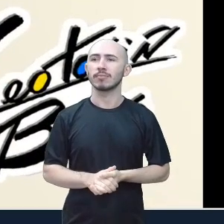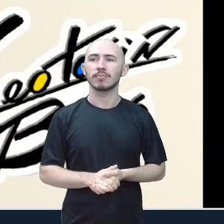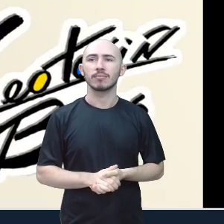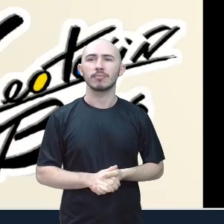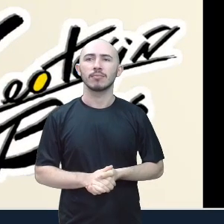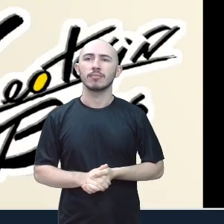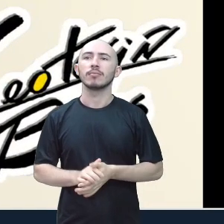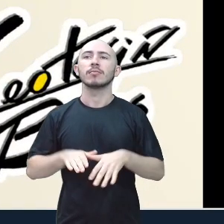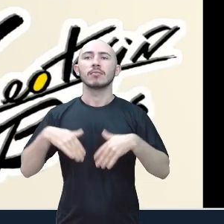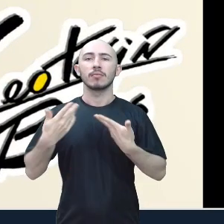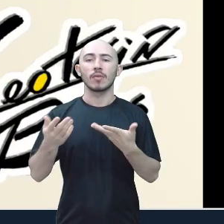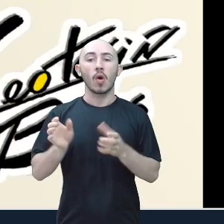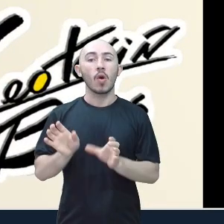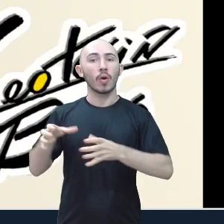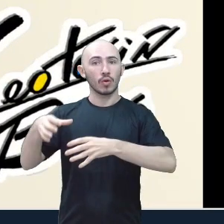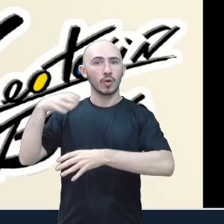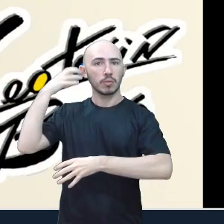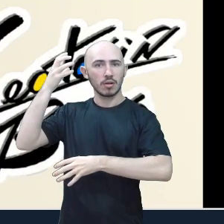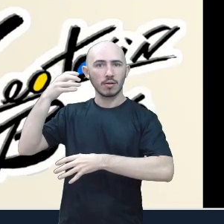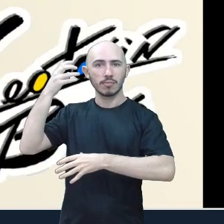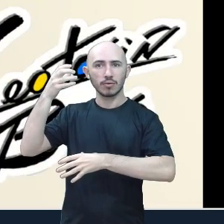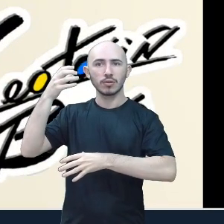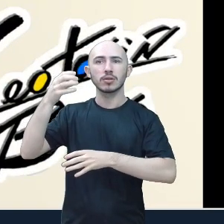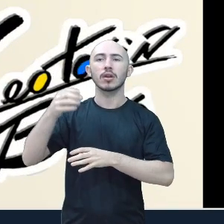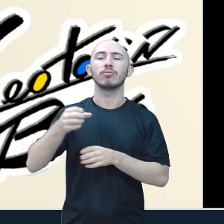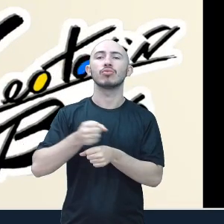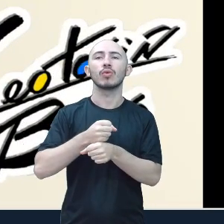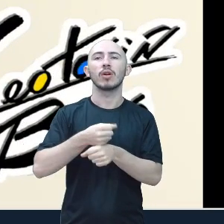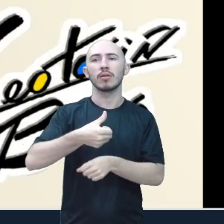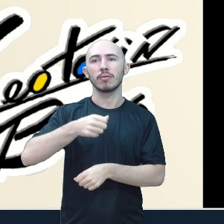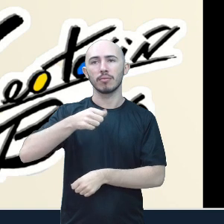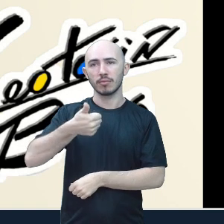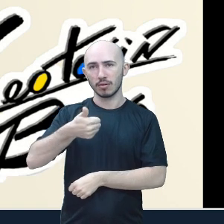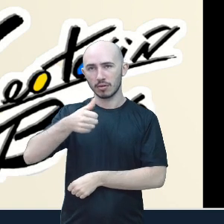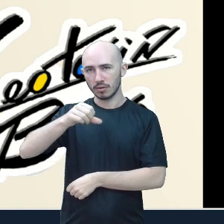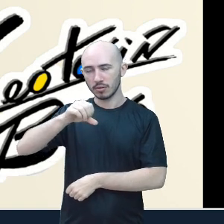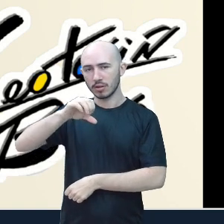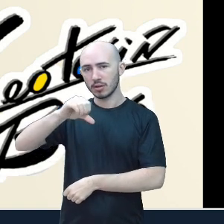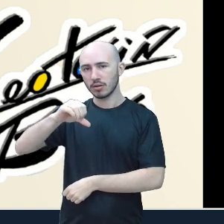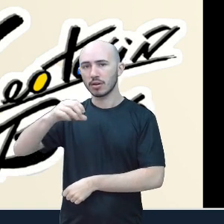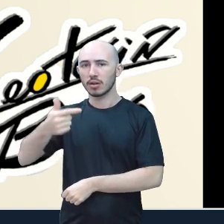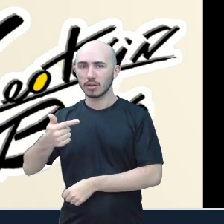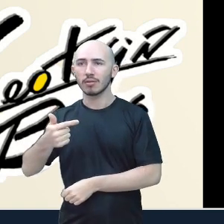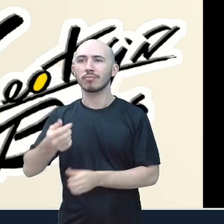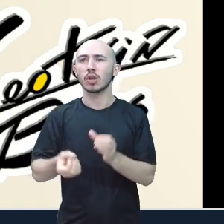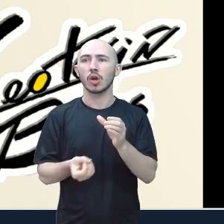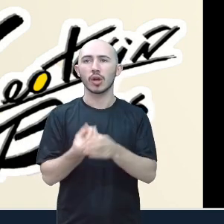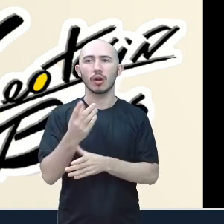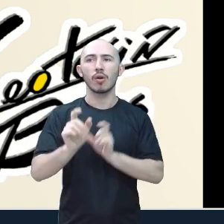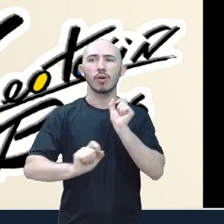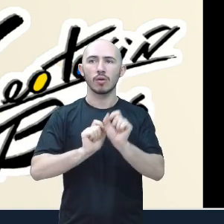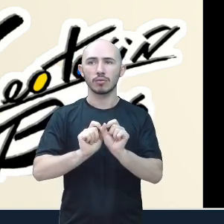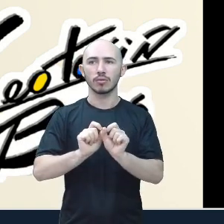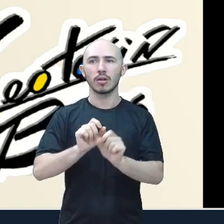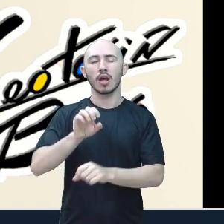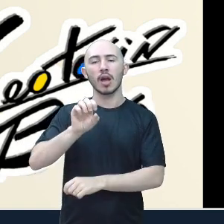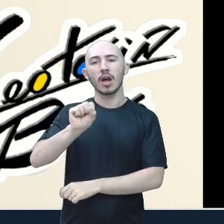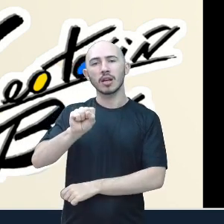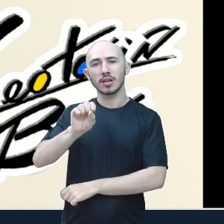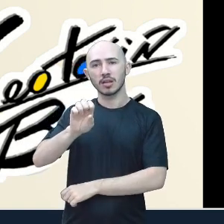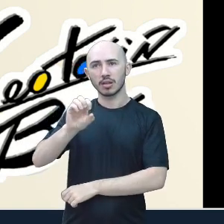eles são uma banda, né? Em 92, o surgimento do grupo Solteji and Boy